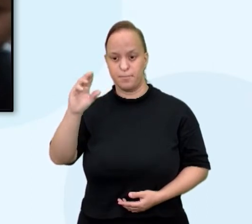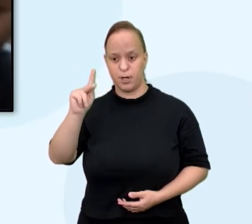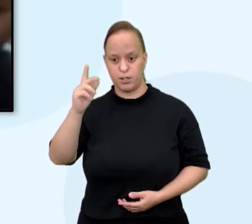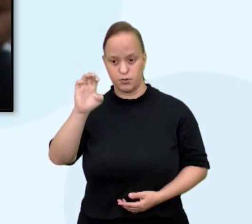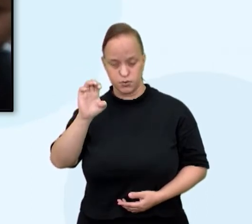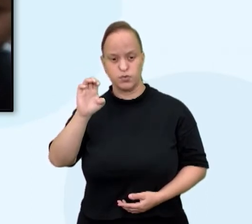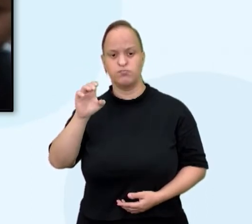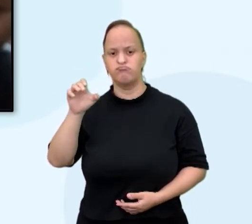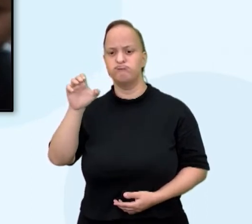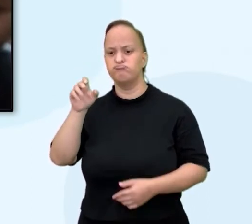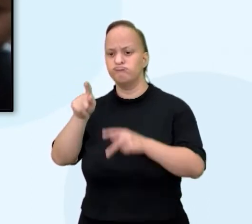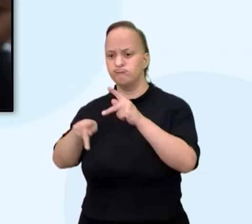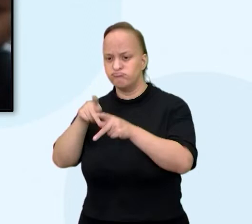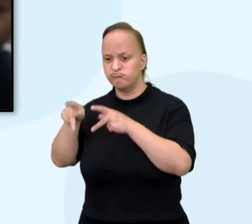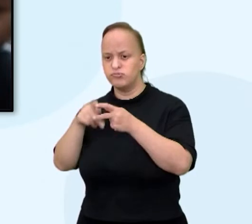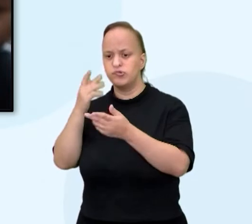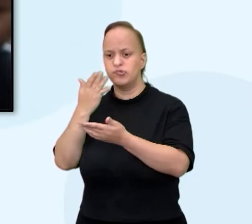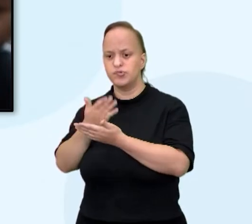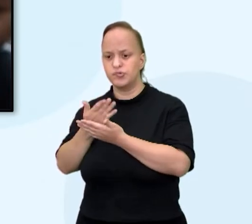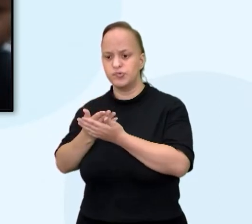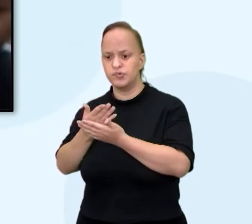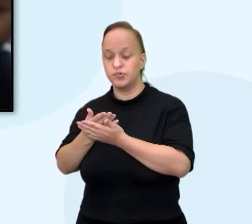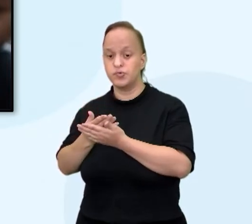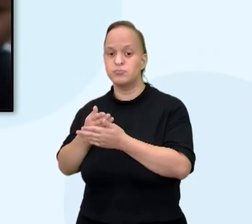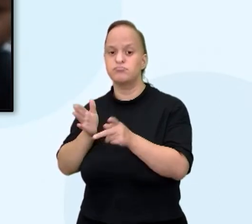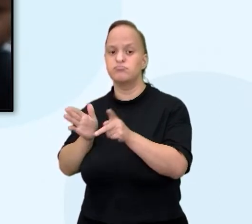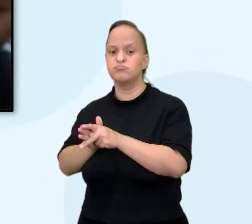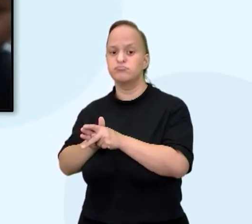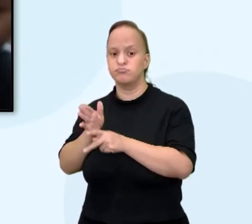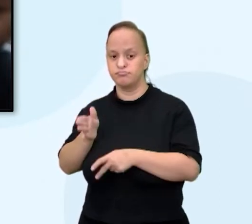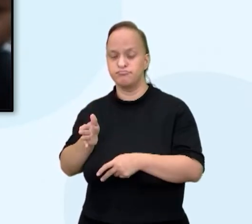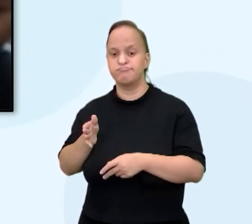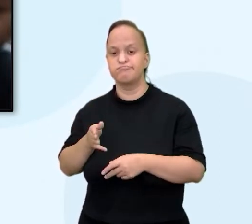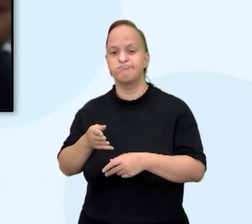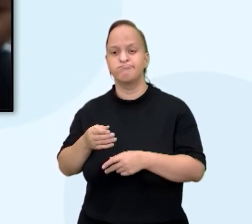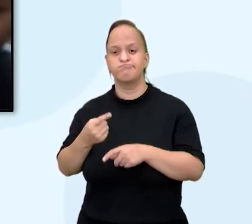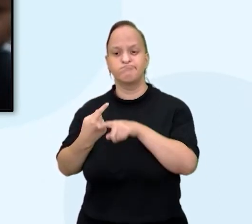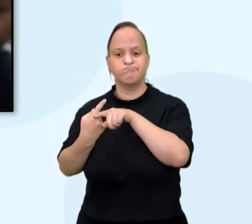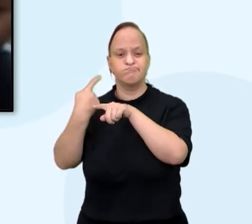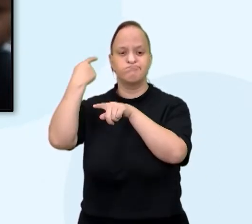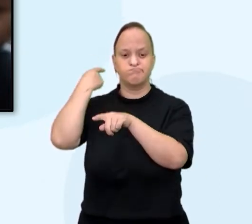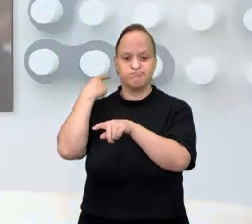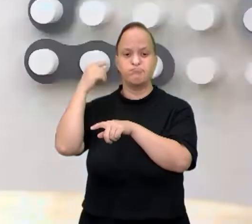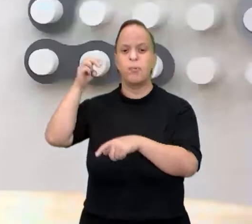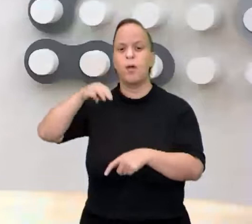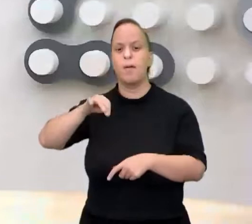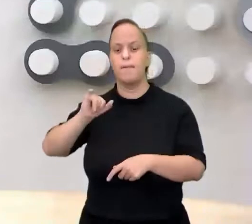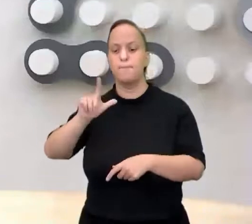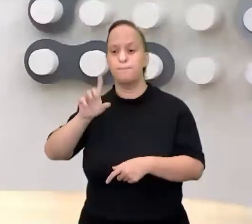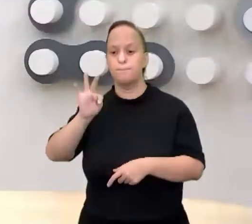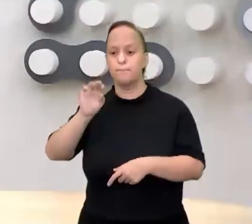específico. E vamos finalizar aí recapitulando o pensamento de Milton Santos. Então, pode voltar para